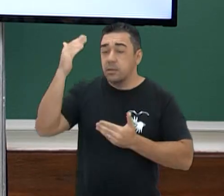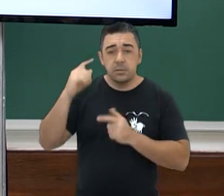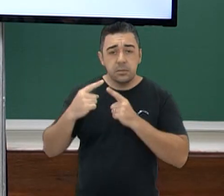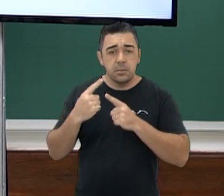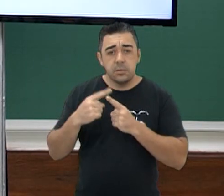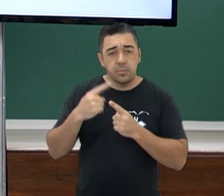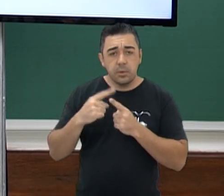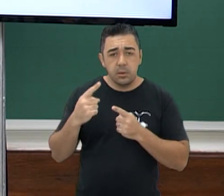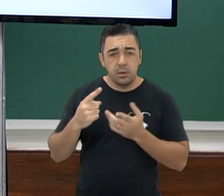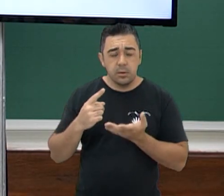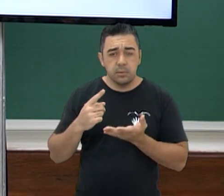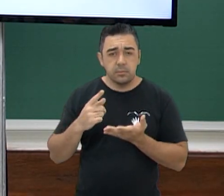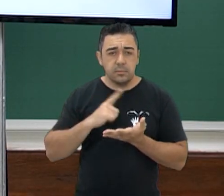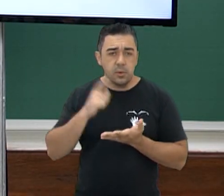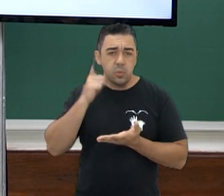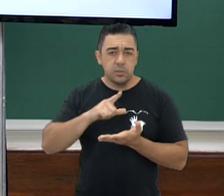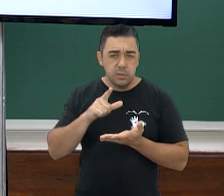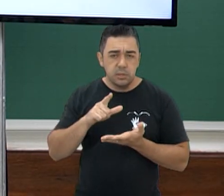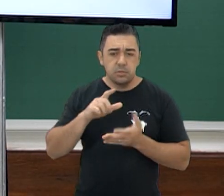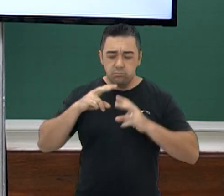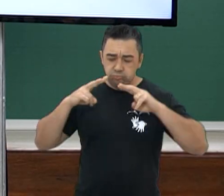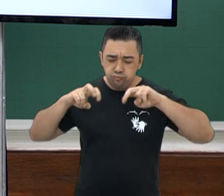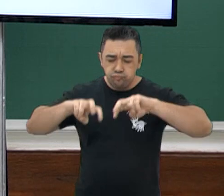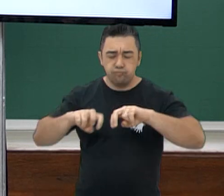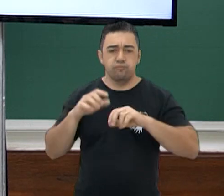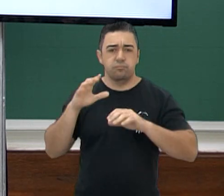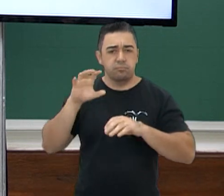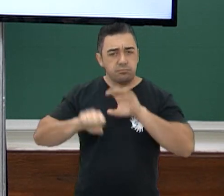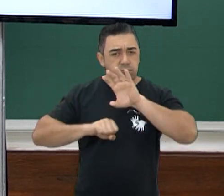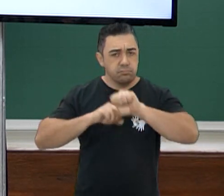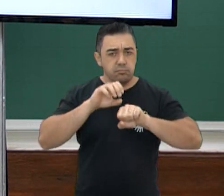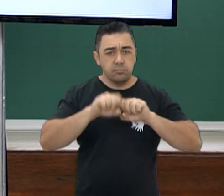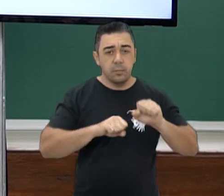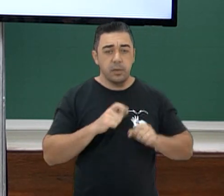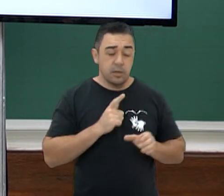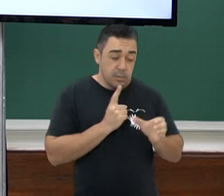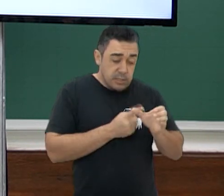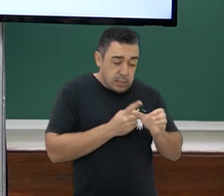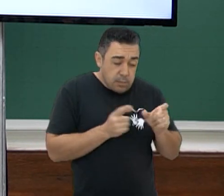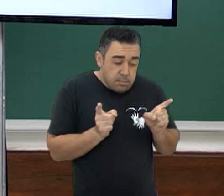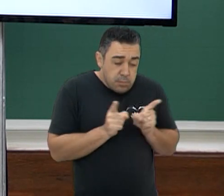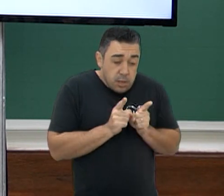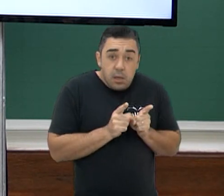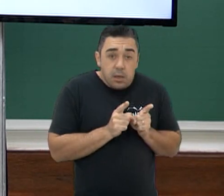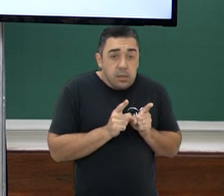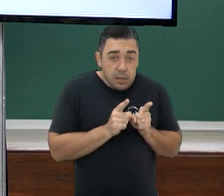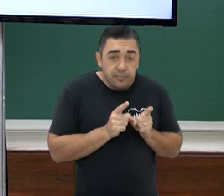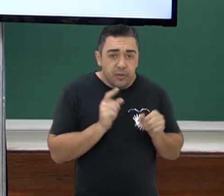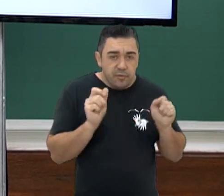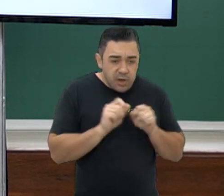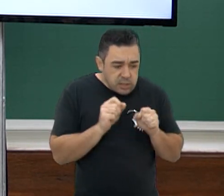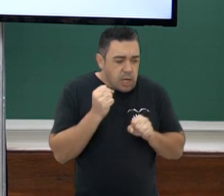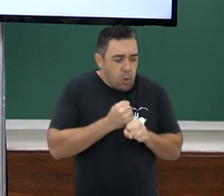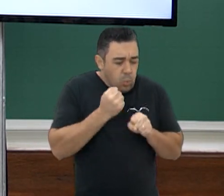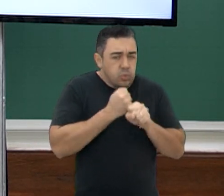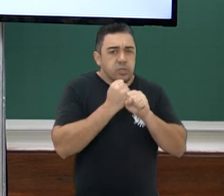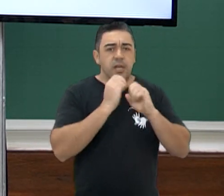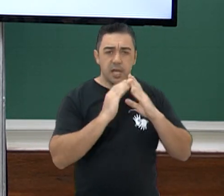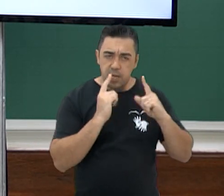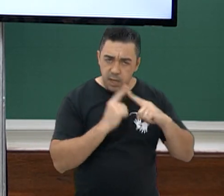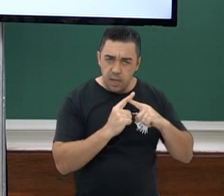tudo. Era meio que oficial. Começava uma cidadezinha, tinha uma igreja, era construída uma igreja no estilo